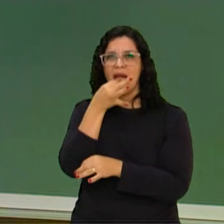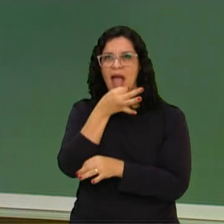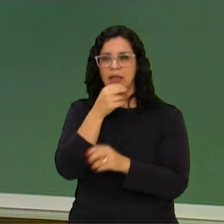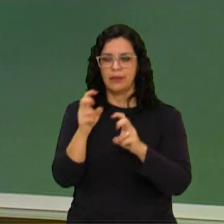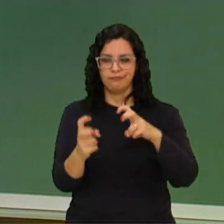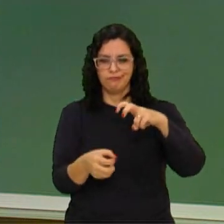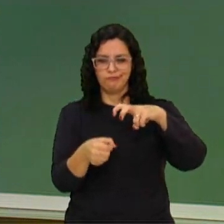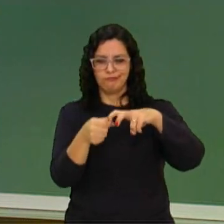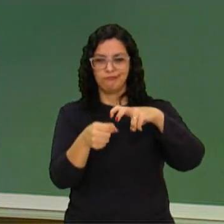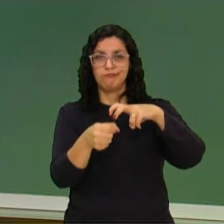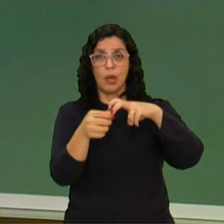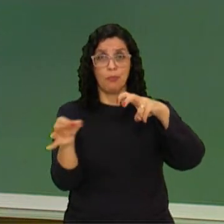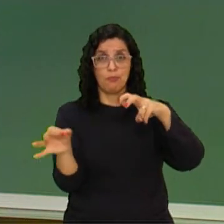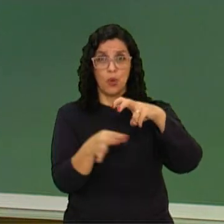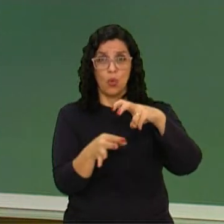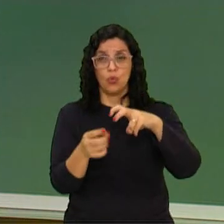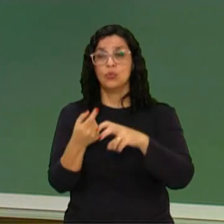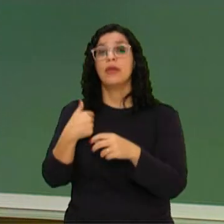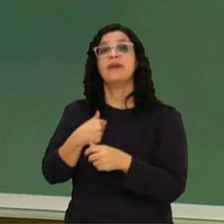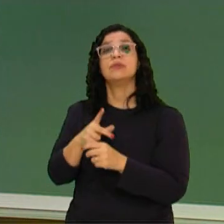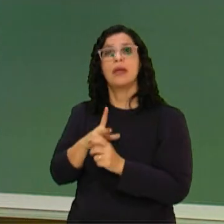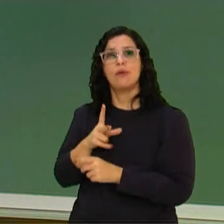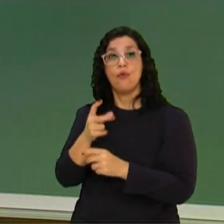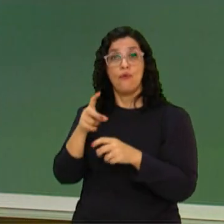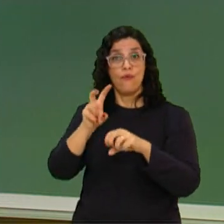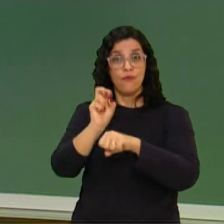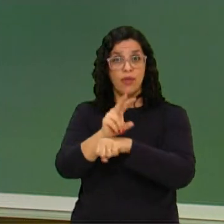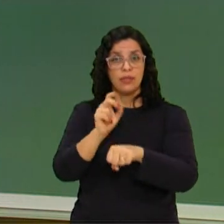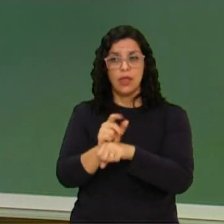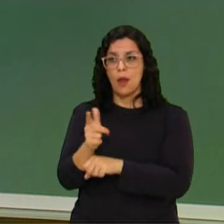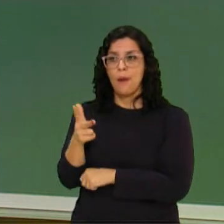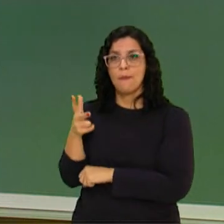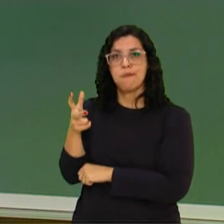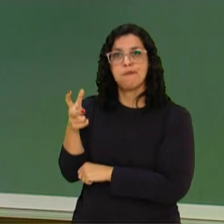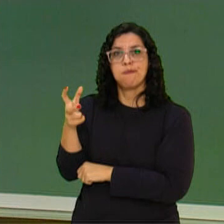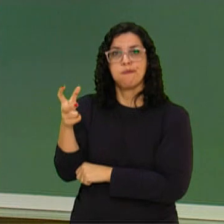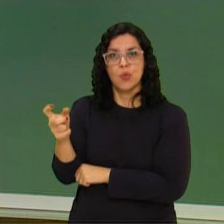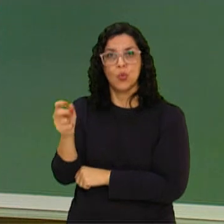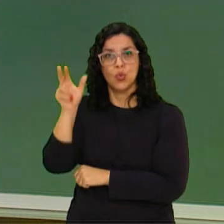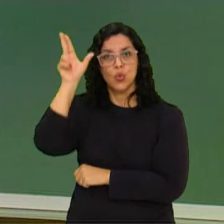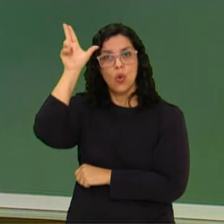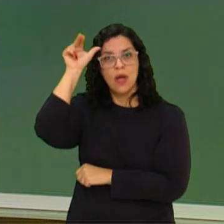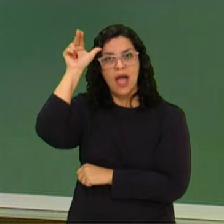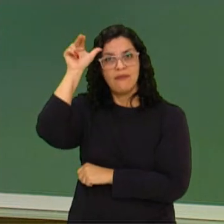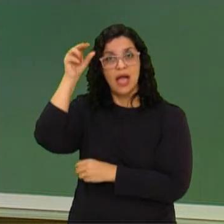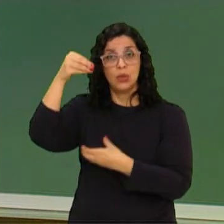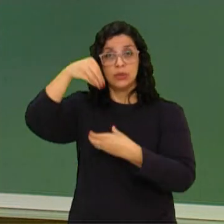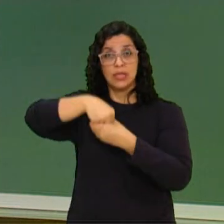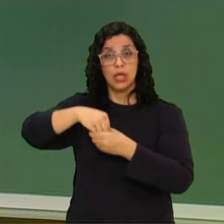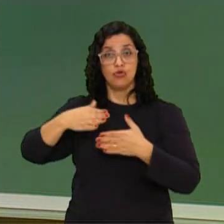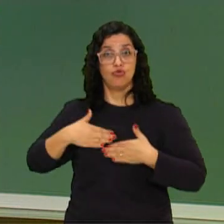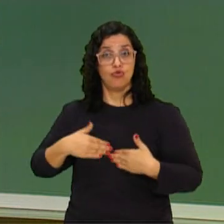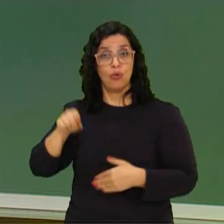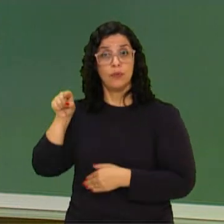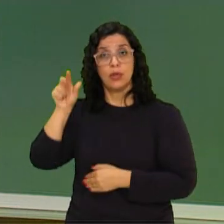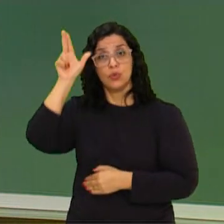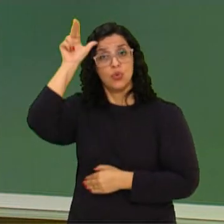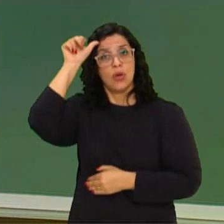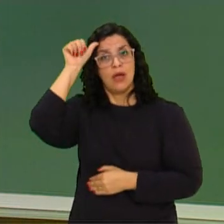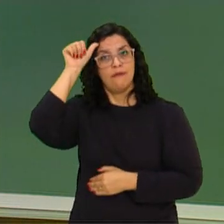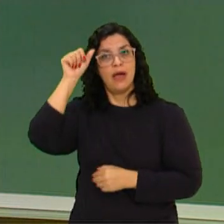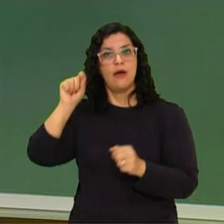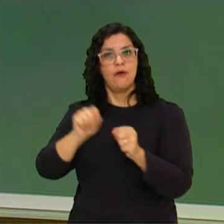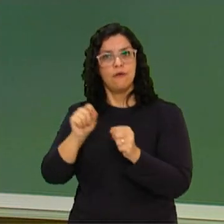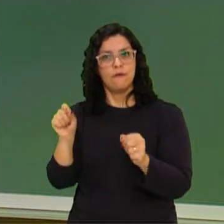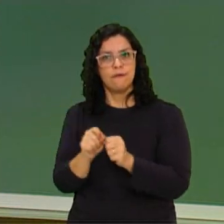colocado, injetado, inoculado no cavalo, né? Um exemplo só que estou dando. O cavalo vai produzir esses anticorpos, aí eles vão